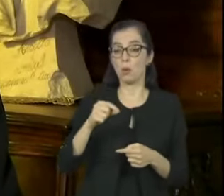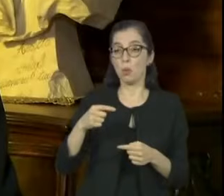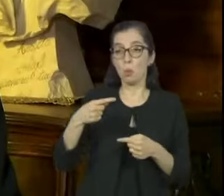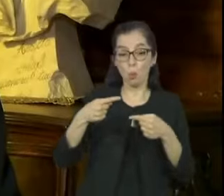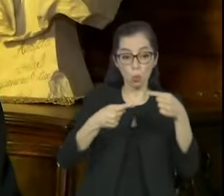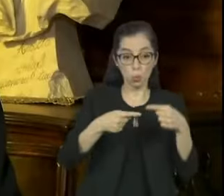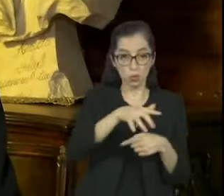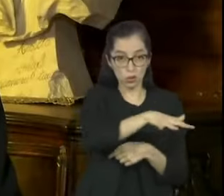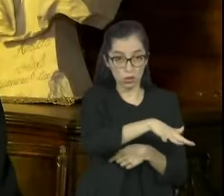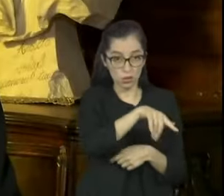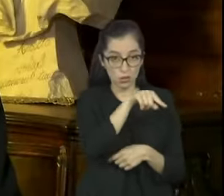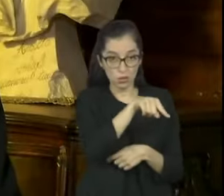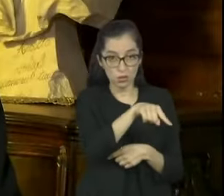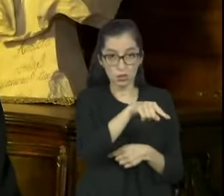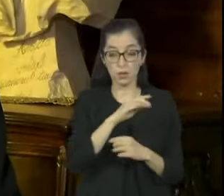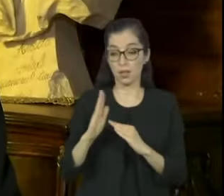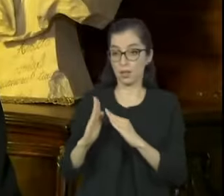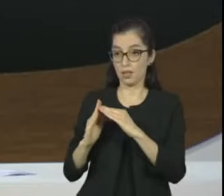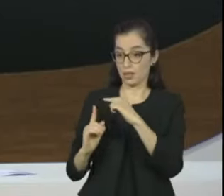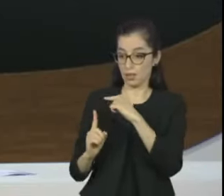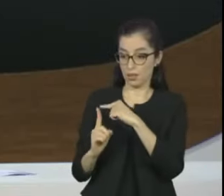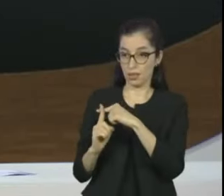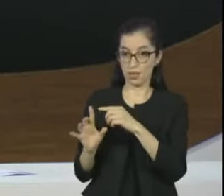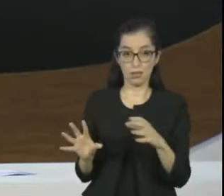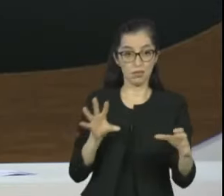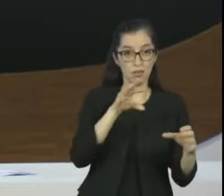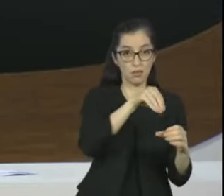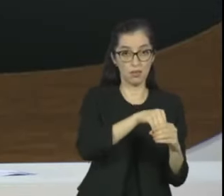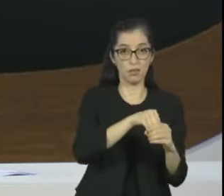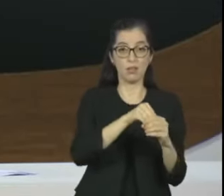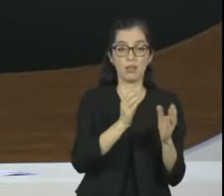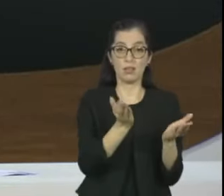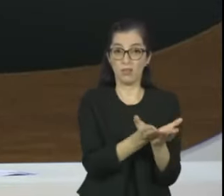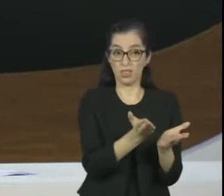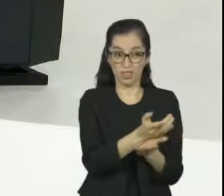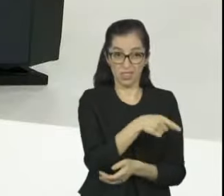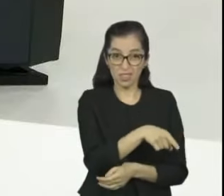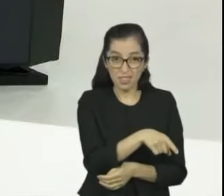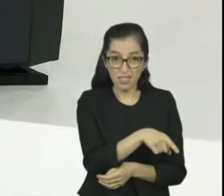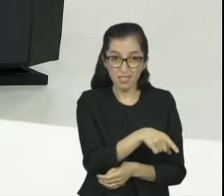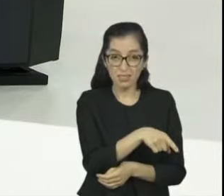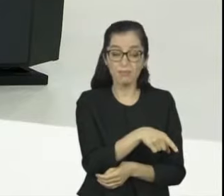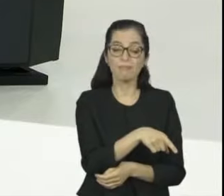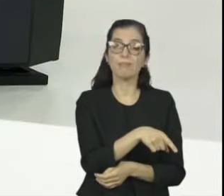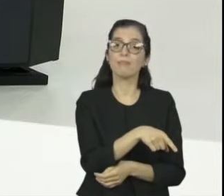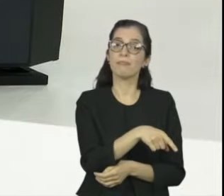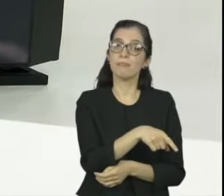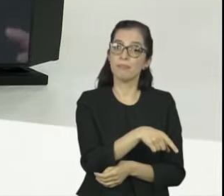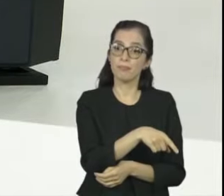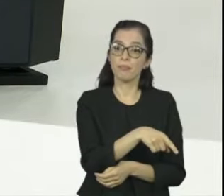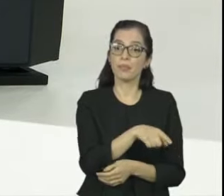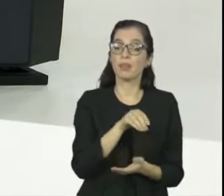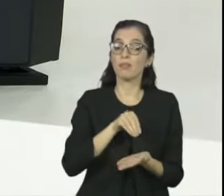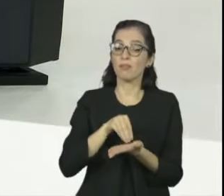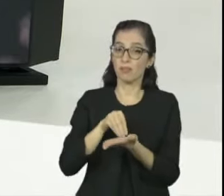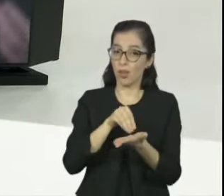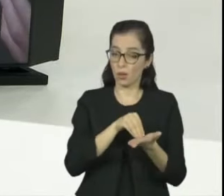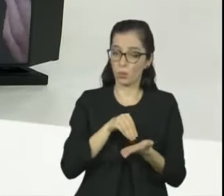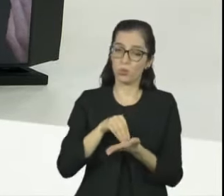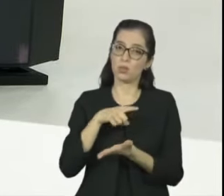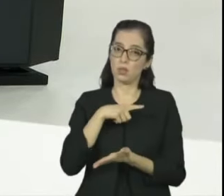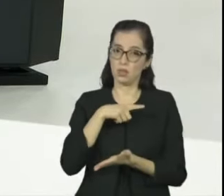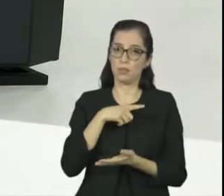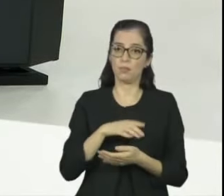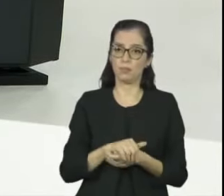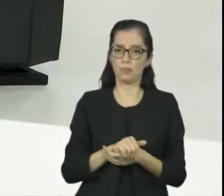das igrejas evangélicas Isso está muito claro igrejas que